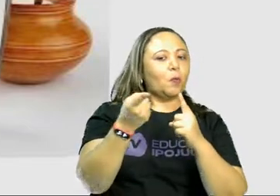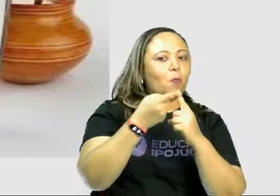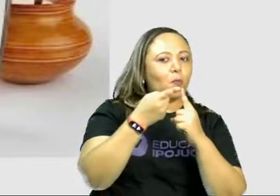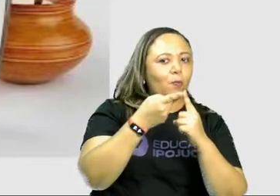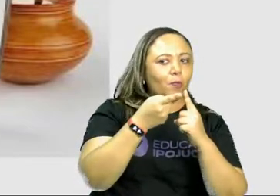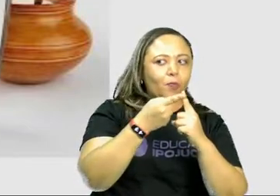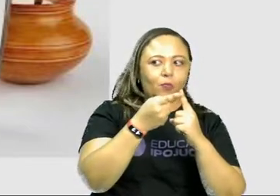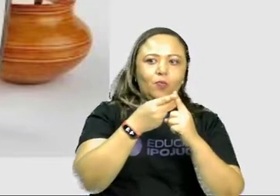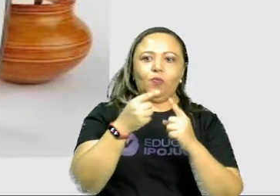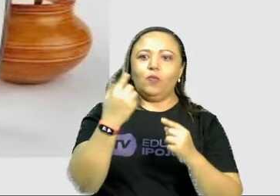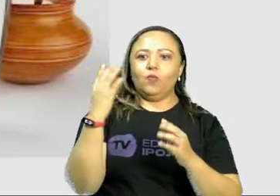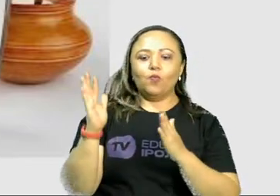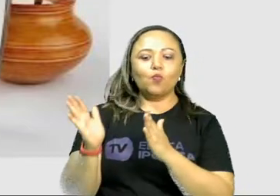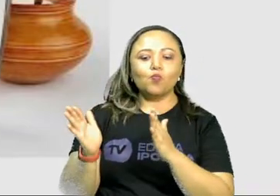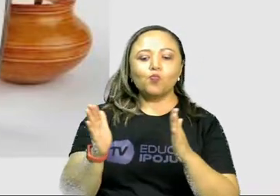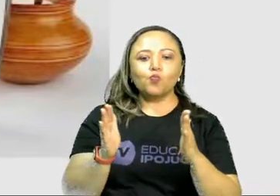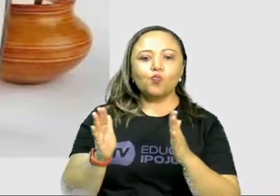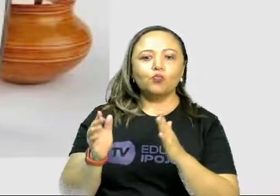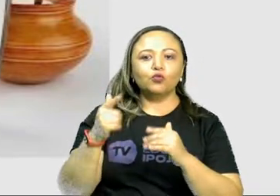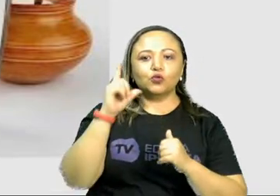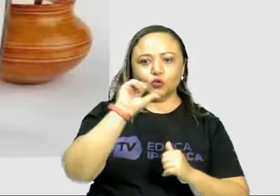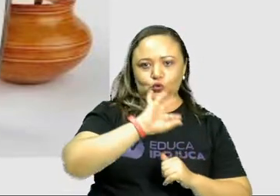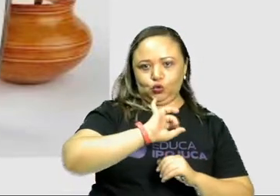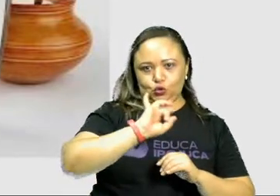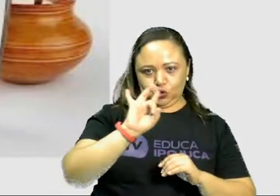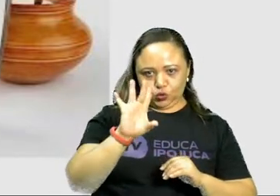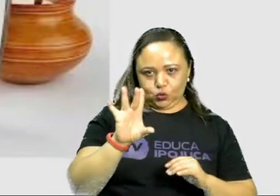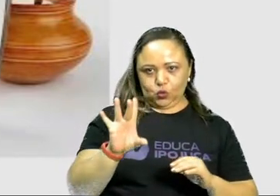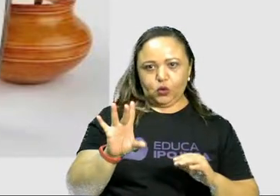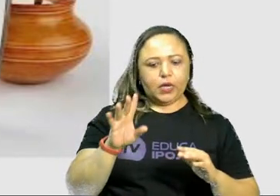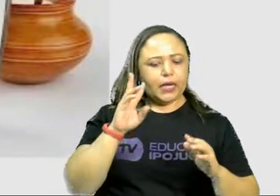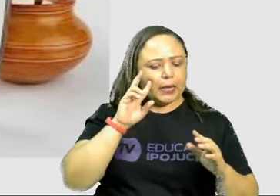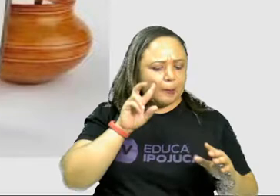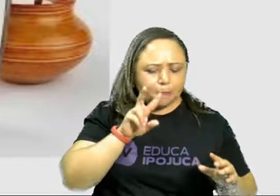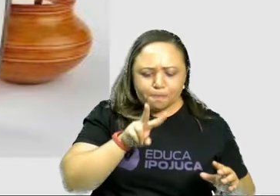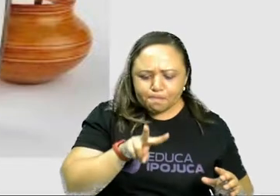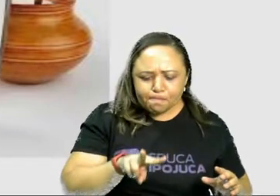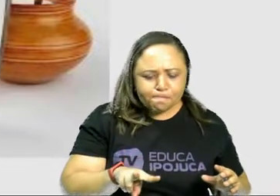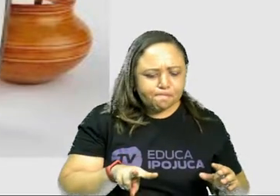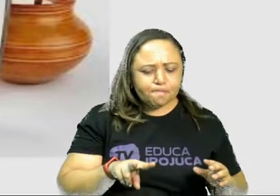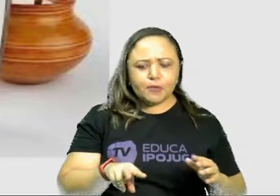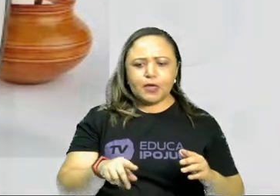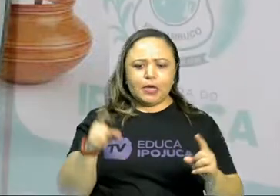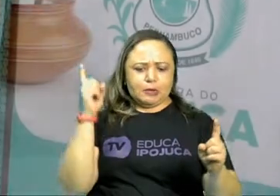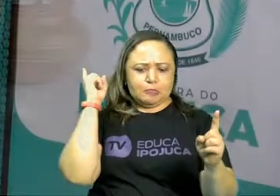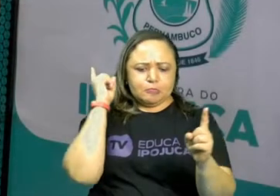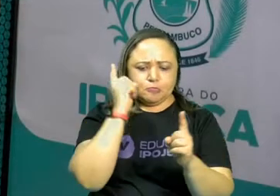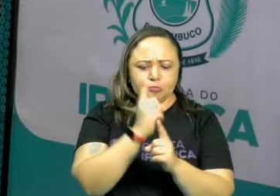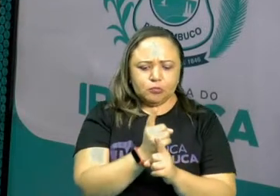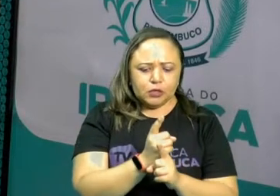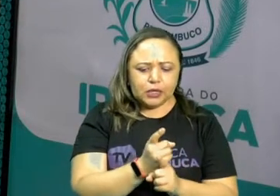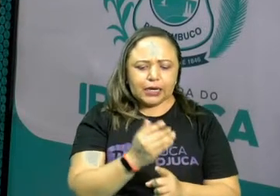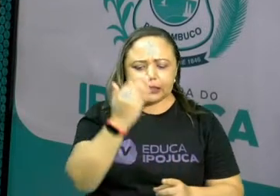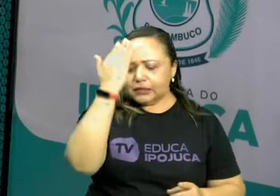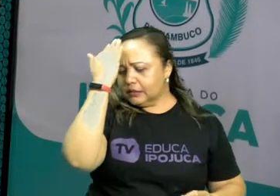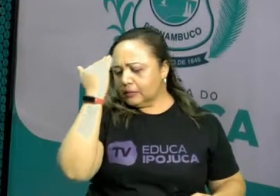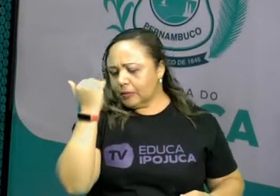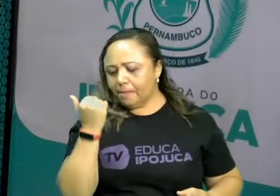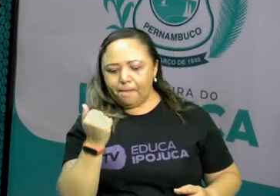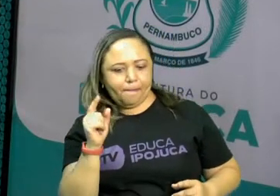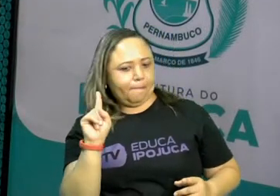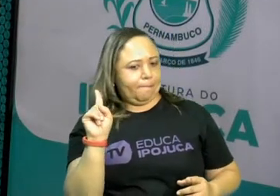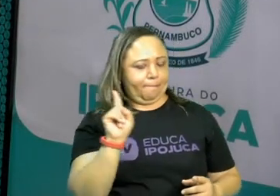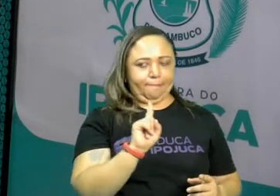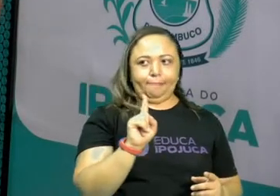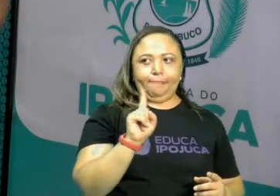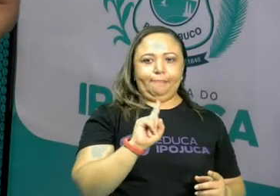Eu não consigo identificar as substâncias que fazem parte dessa mistura, certo? E aí